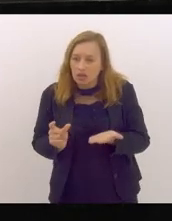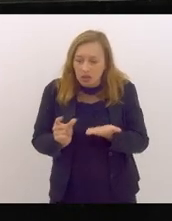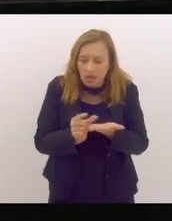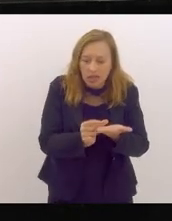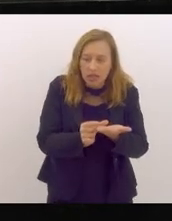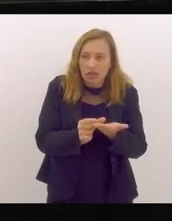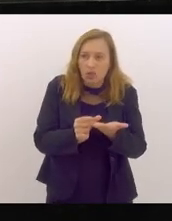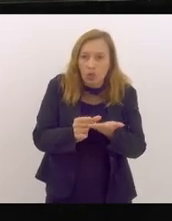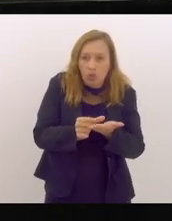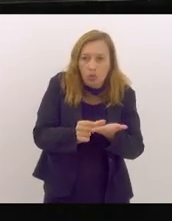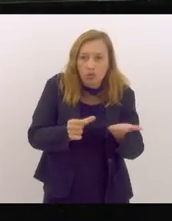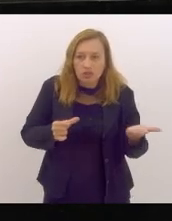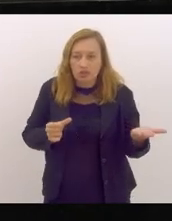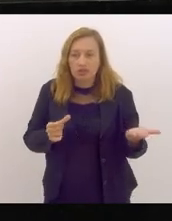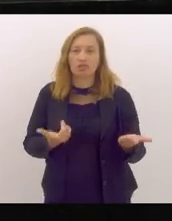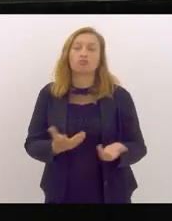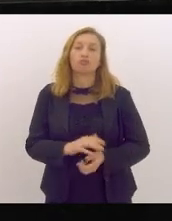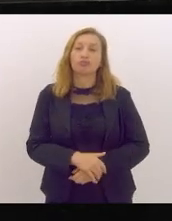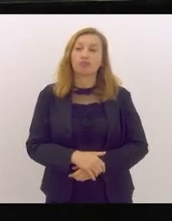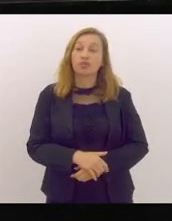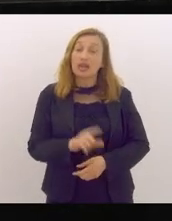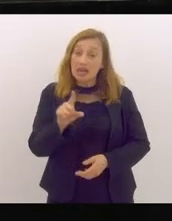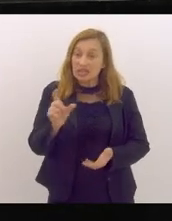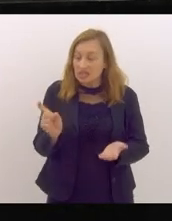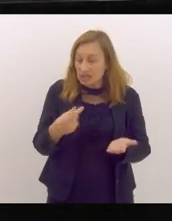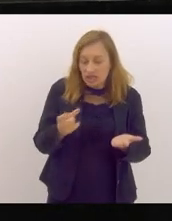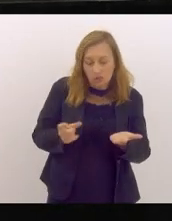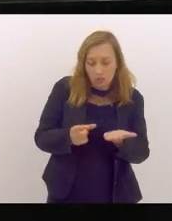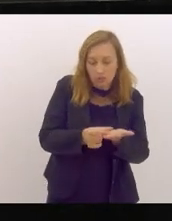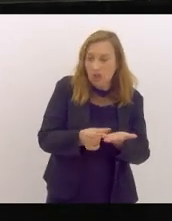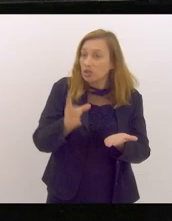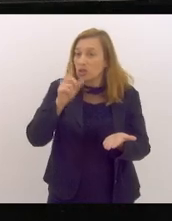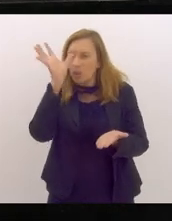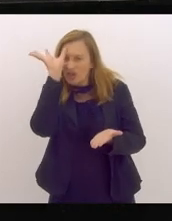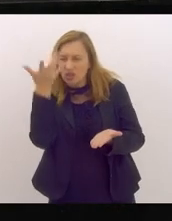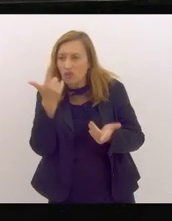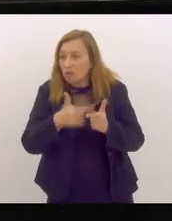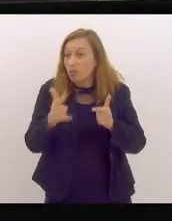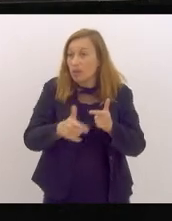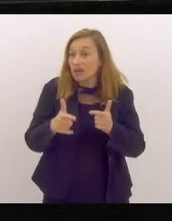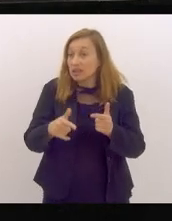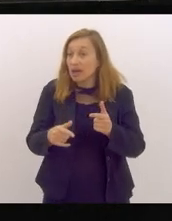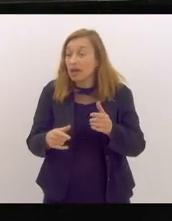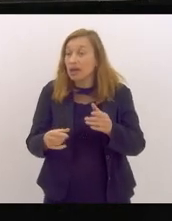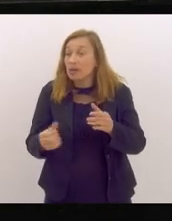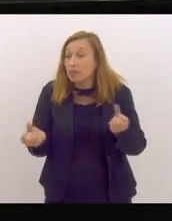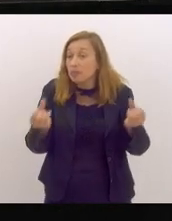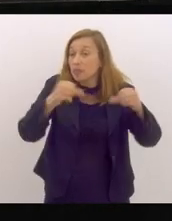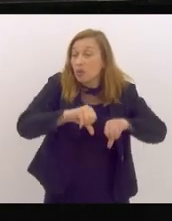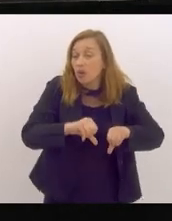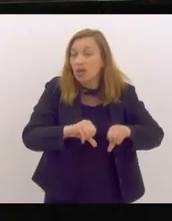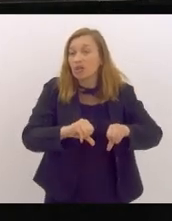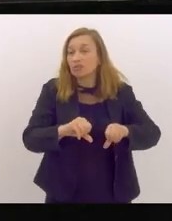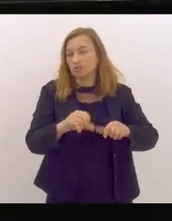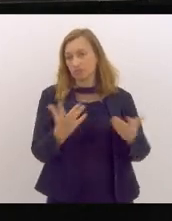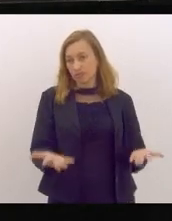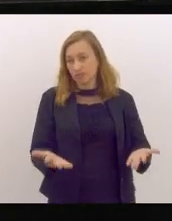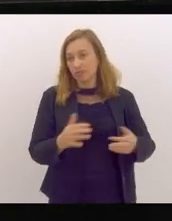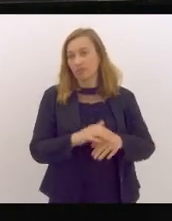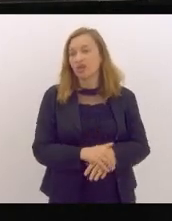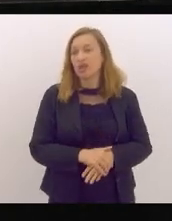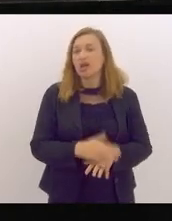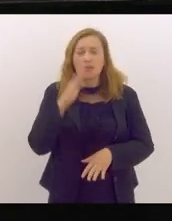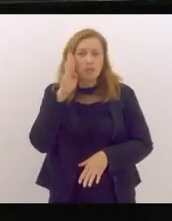aproximação. Esse cartão aproximação, ele não resolve o problema, ele está criando dificuldades e criando problemas, principalmente